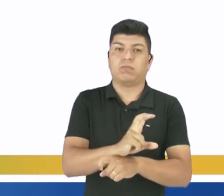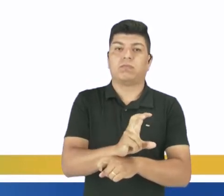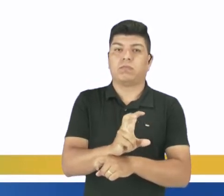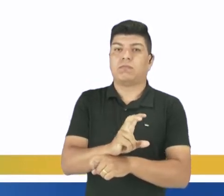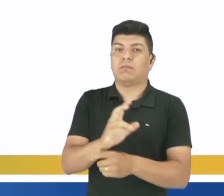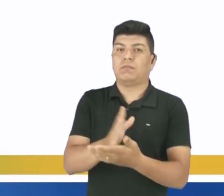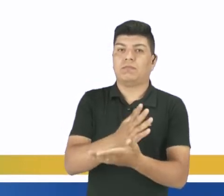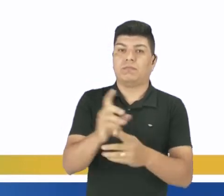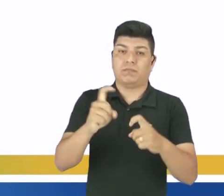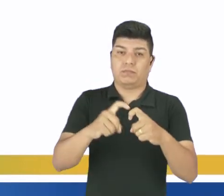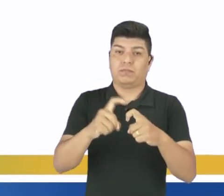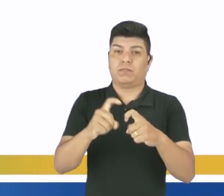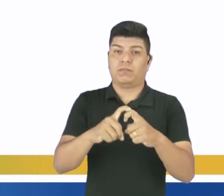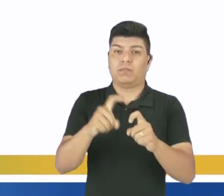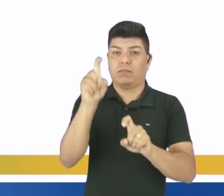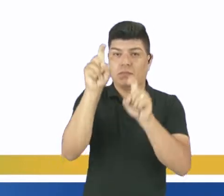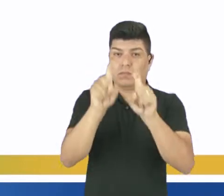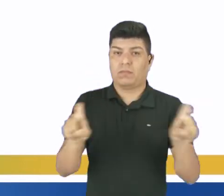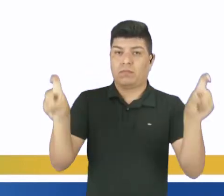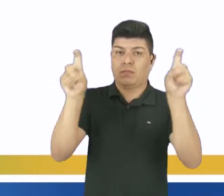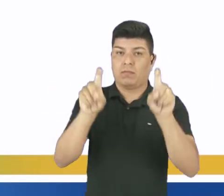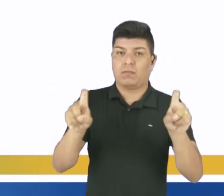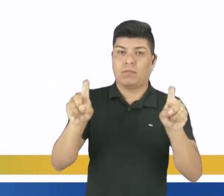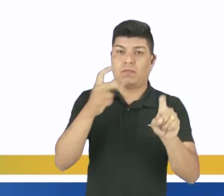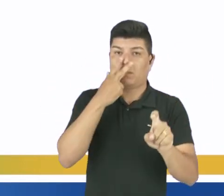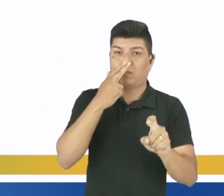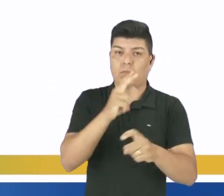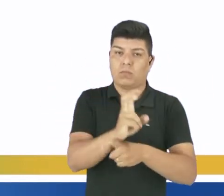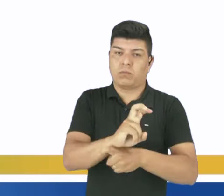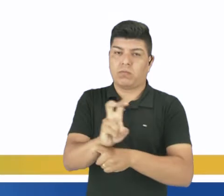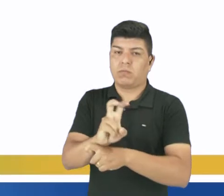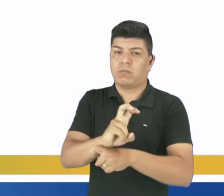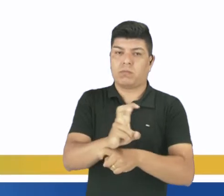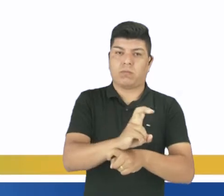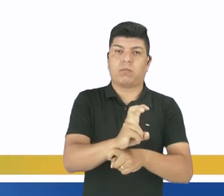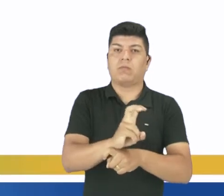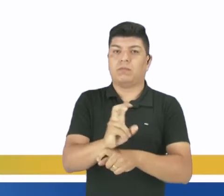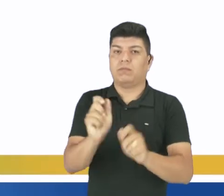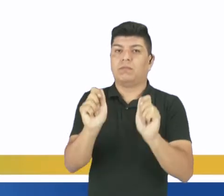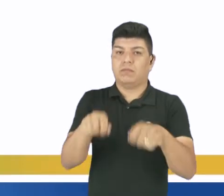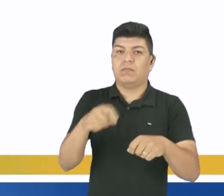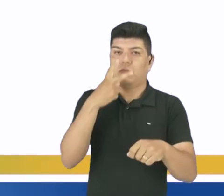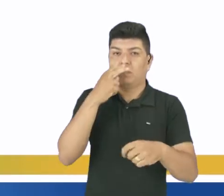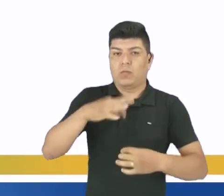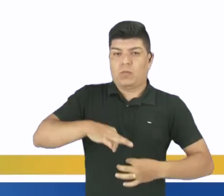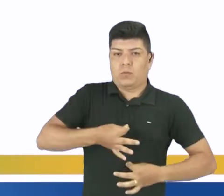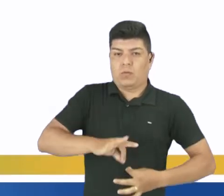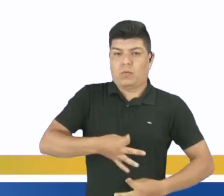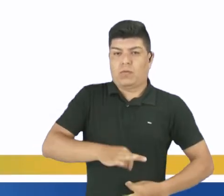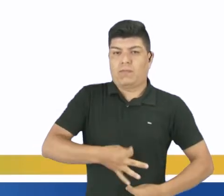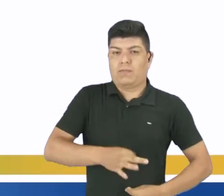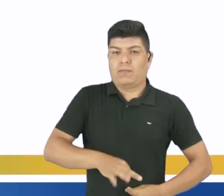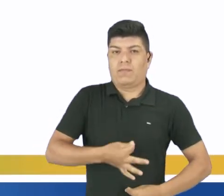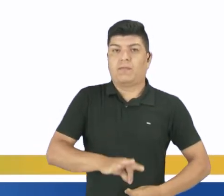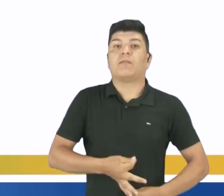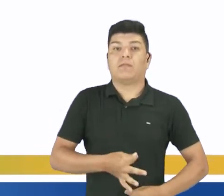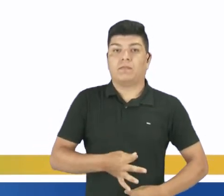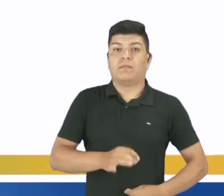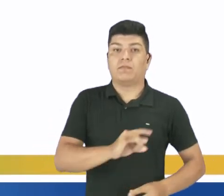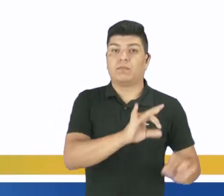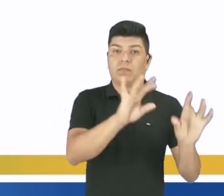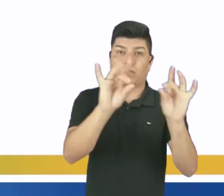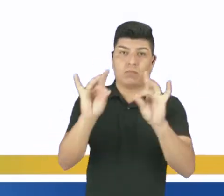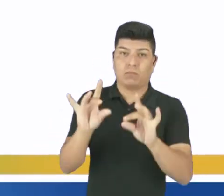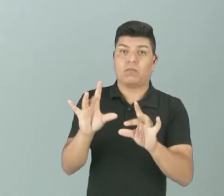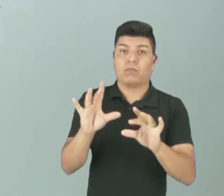que são aqueles tipos de computadores, mãos robóticas, que é possível fazer inclusive uma cirurgia em forma de teleconferência com um